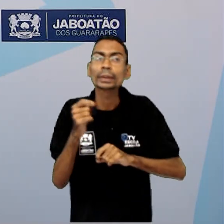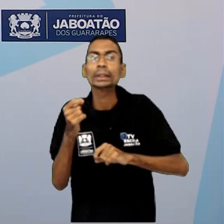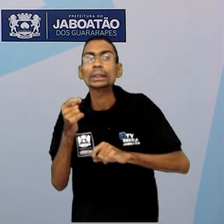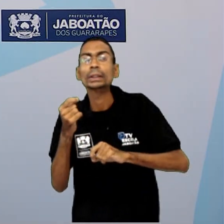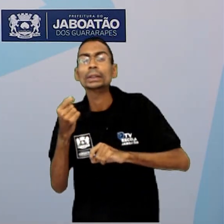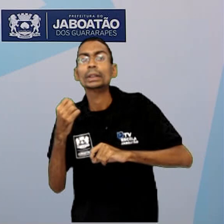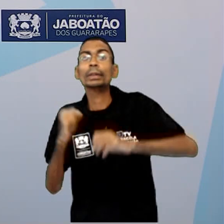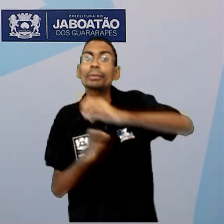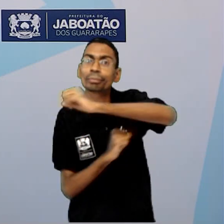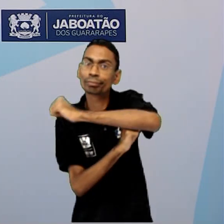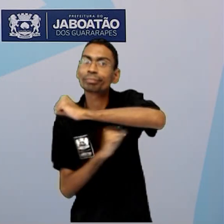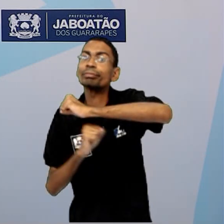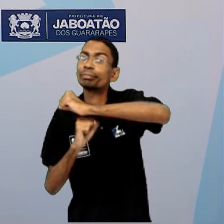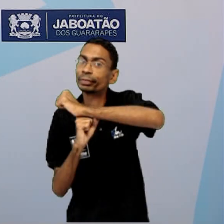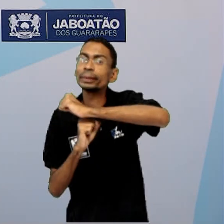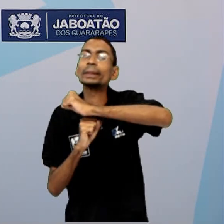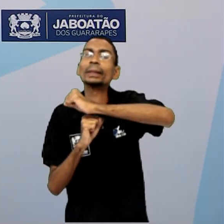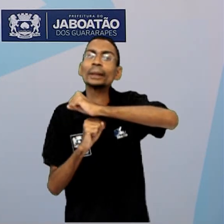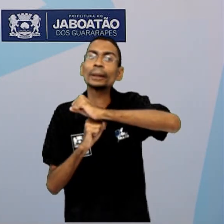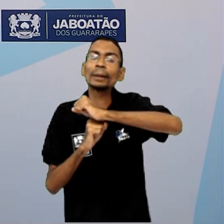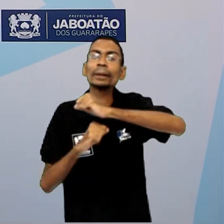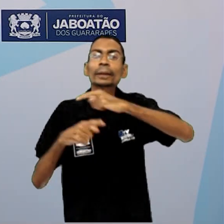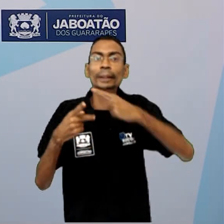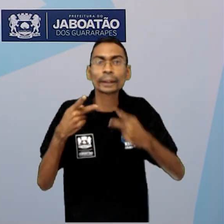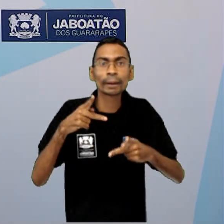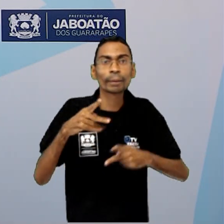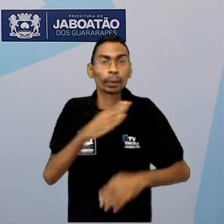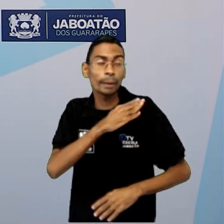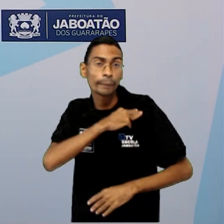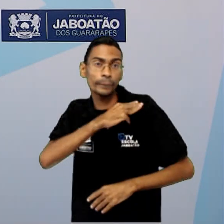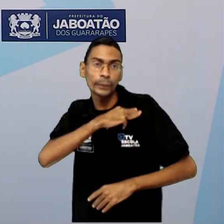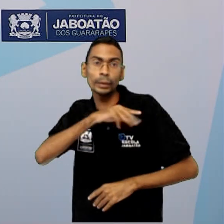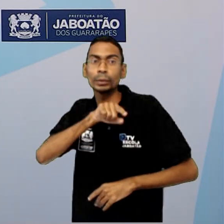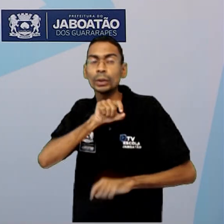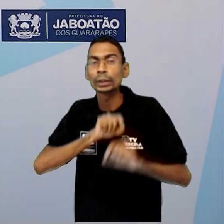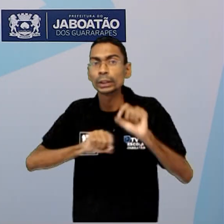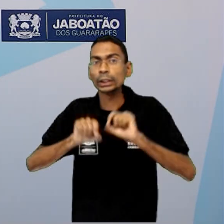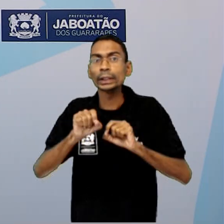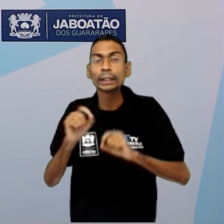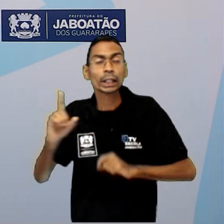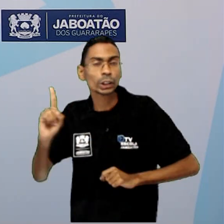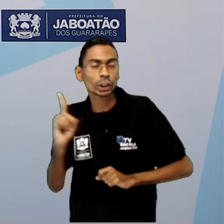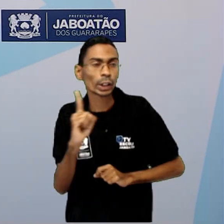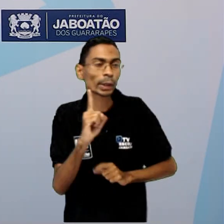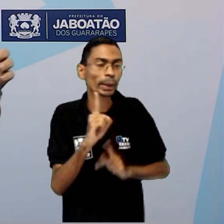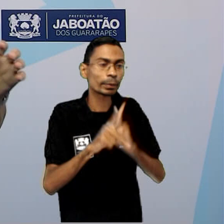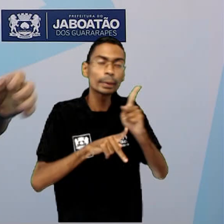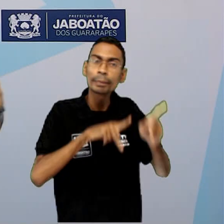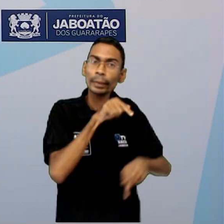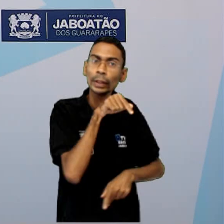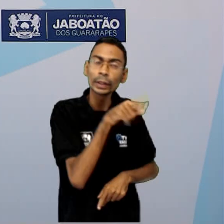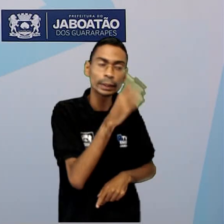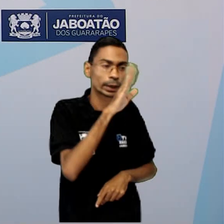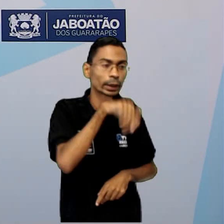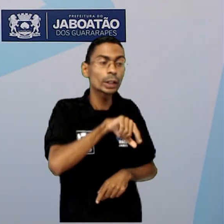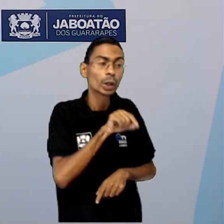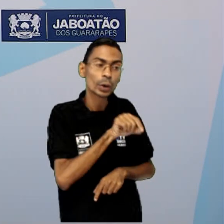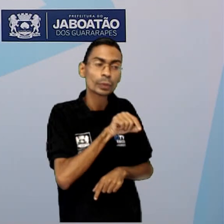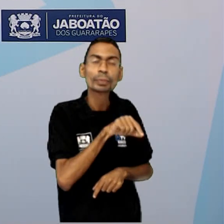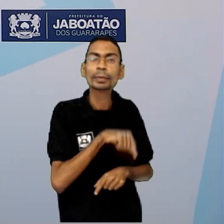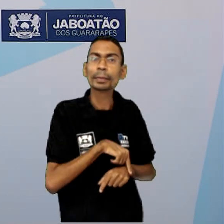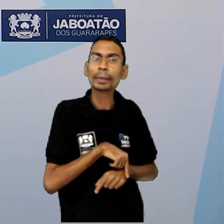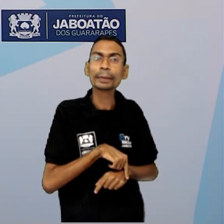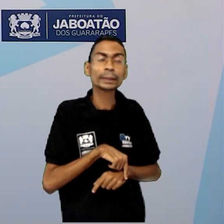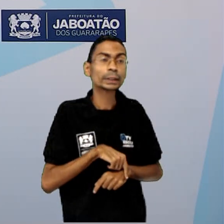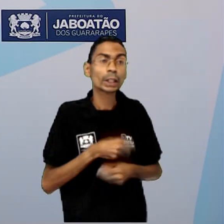Né? Então, por exemplo, o capitão donatário, ele chegava para uma pessoa e dizia: fulano, eu vou